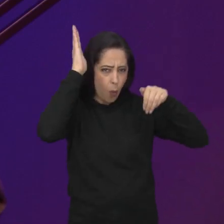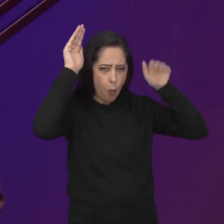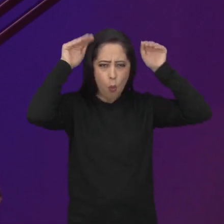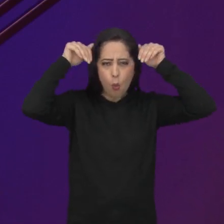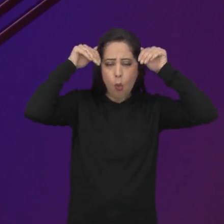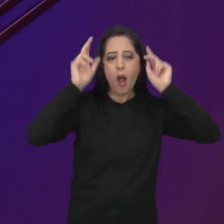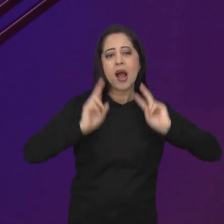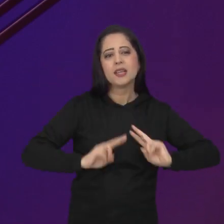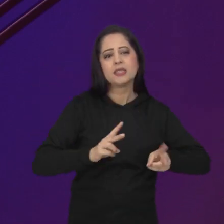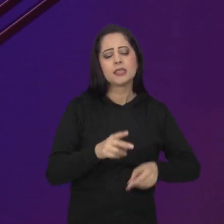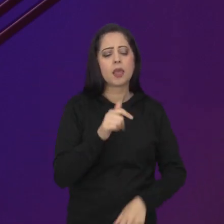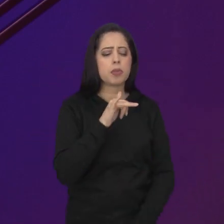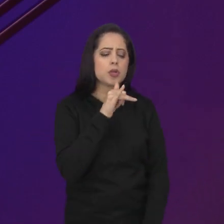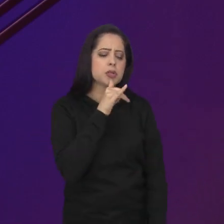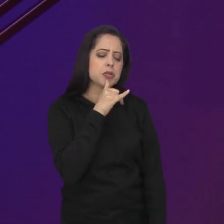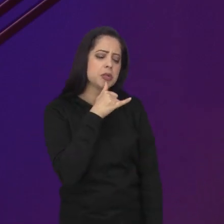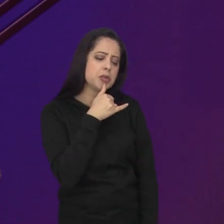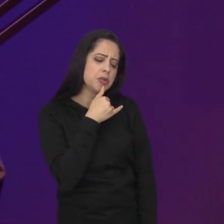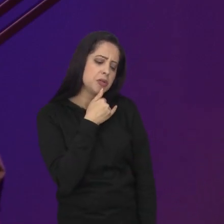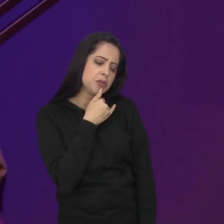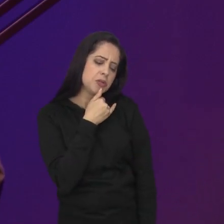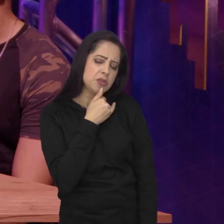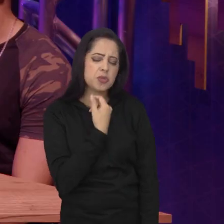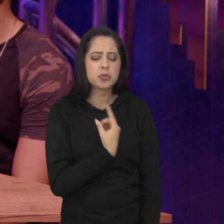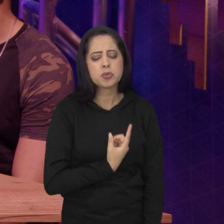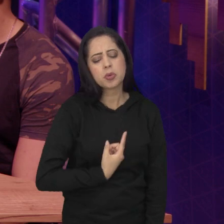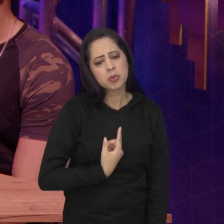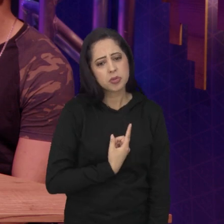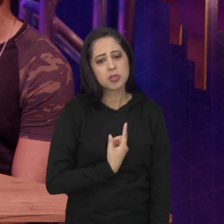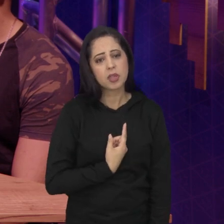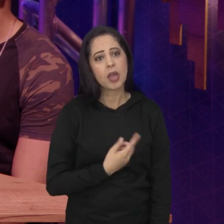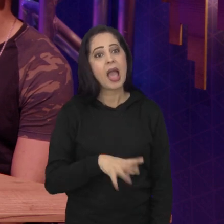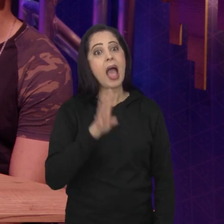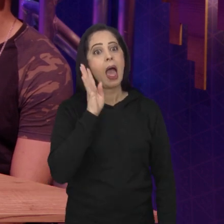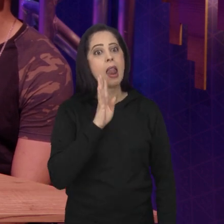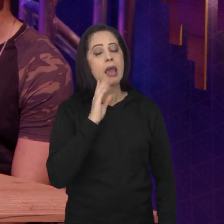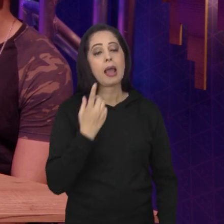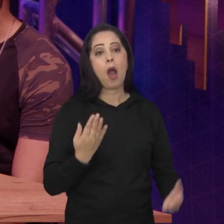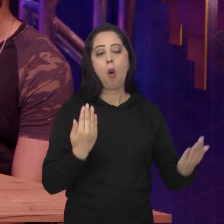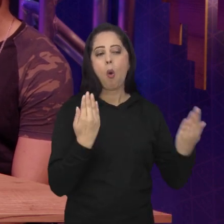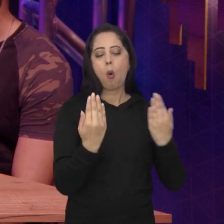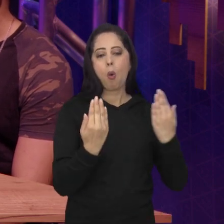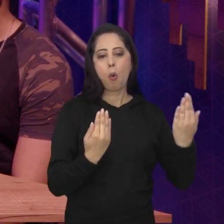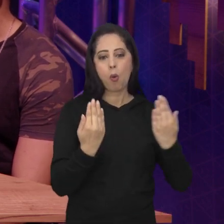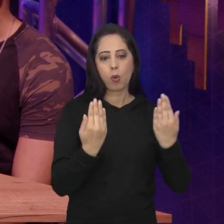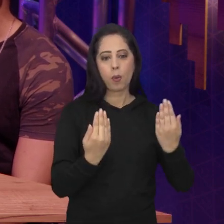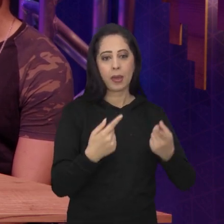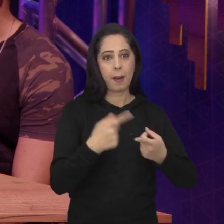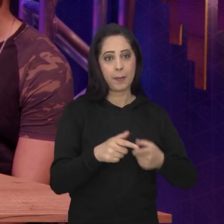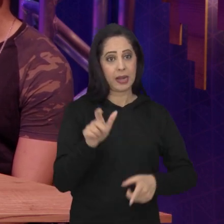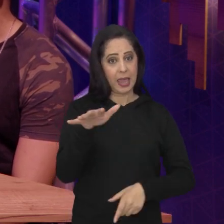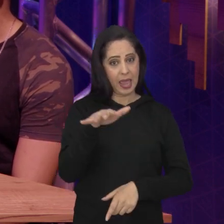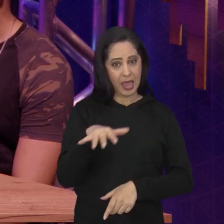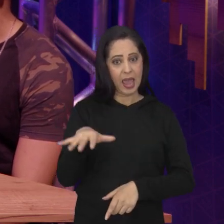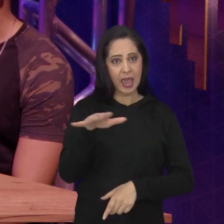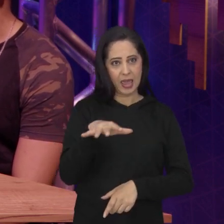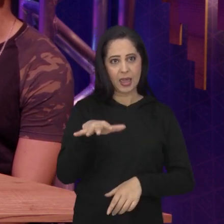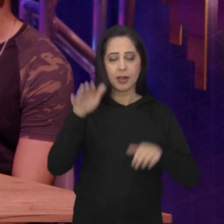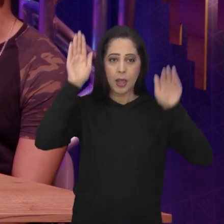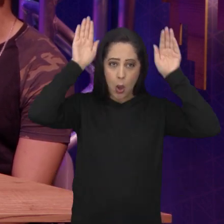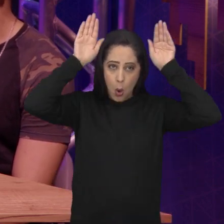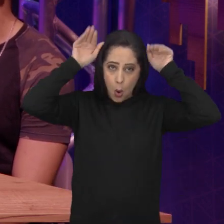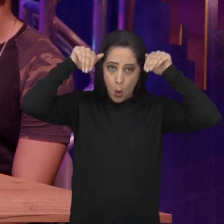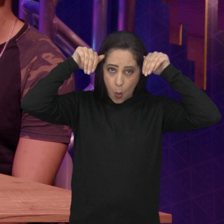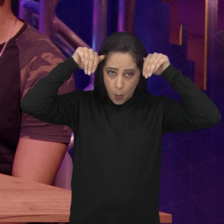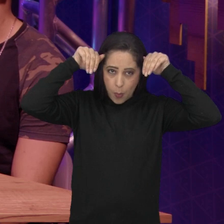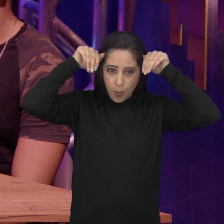quietinho, que tá sempre triste, desanimado. E eu achei interessante comparar essas duas figuras, porque assim, o Ió não